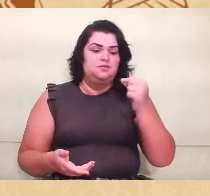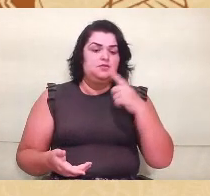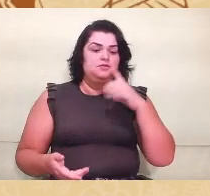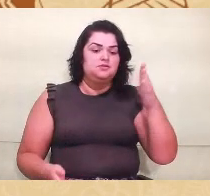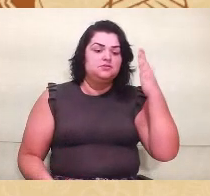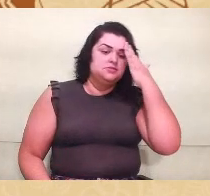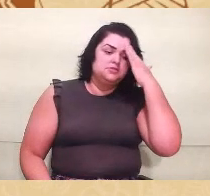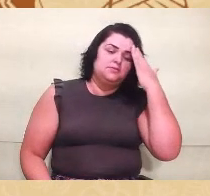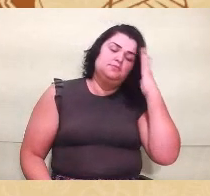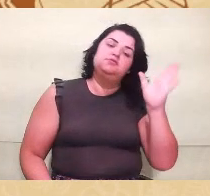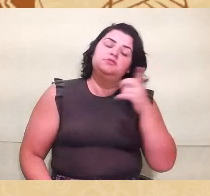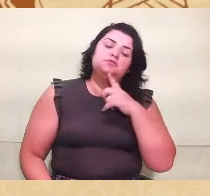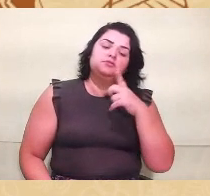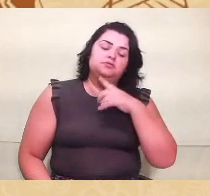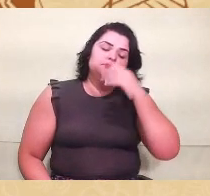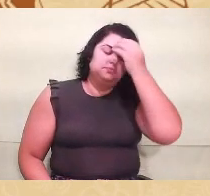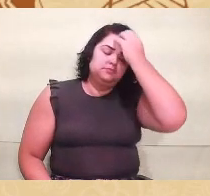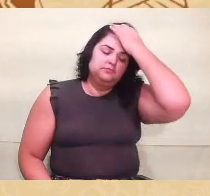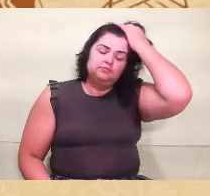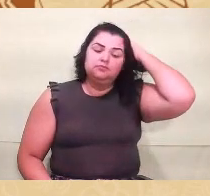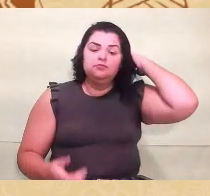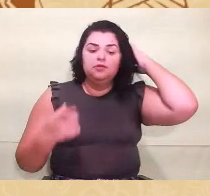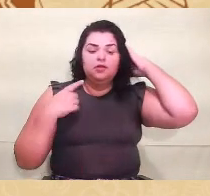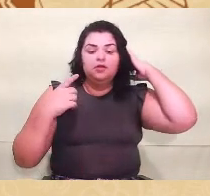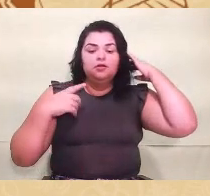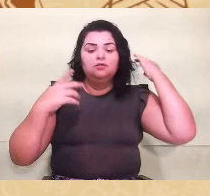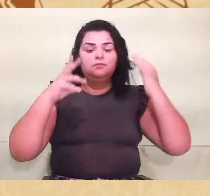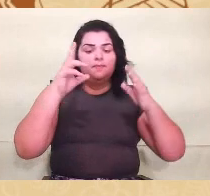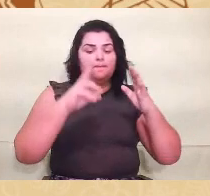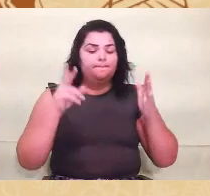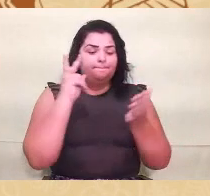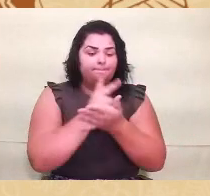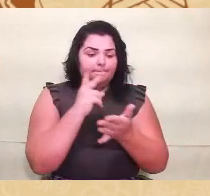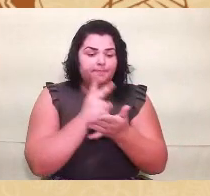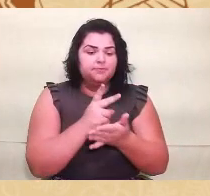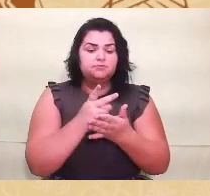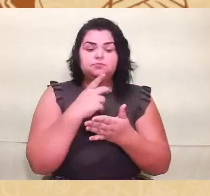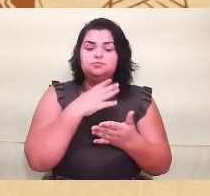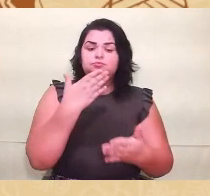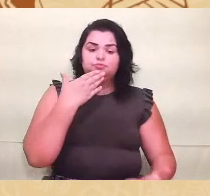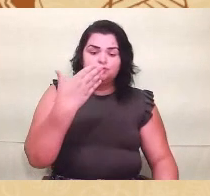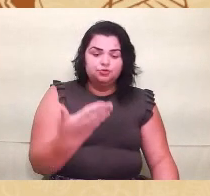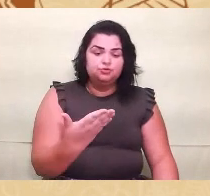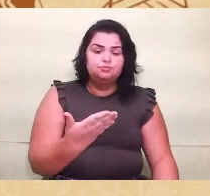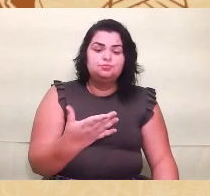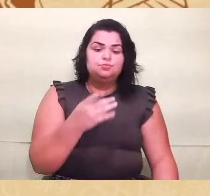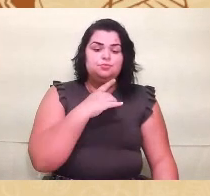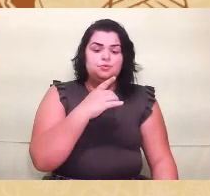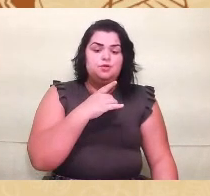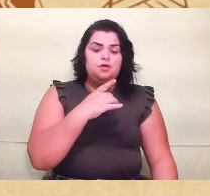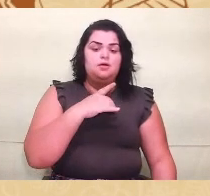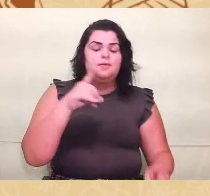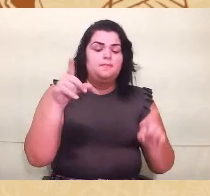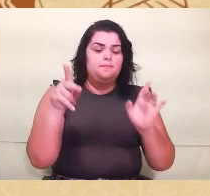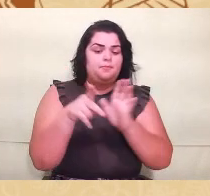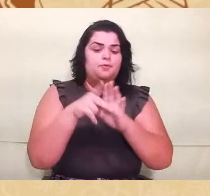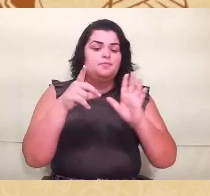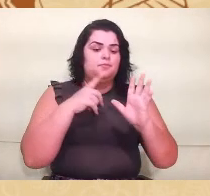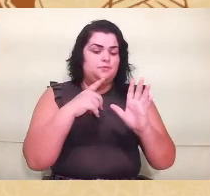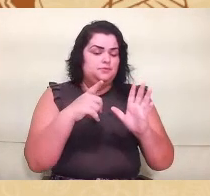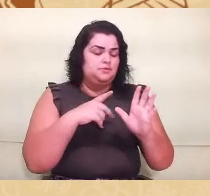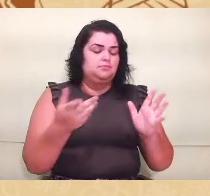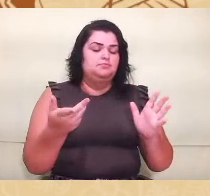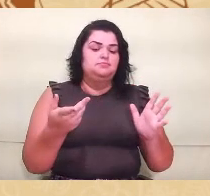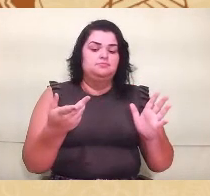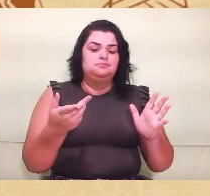saberes dos seres não humanos, primeiro, essa é a nossa guia, essa é a nossa orientação. Eu converso com a mata, eu converso com